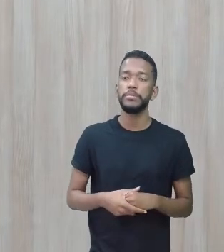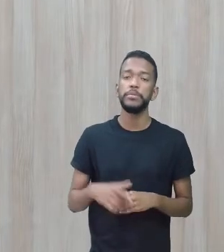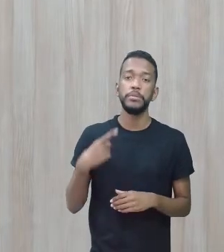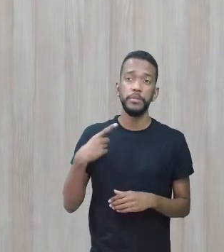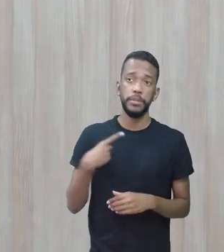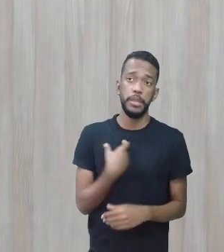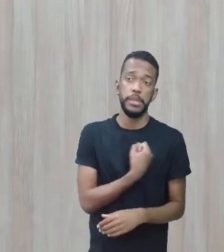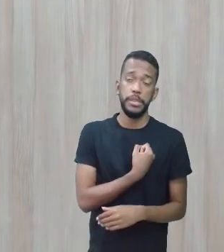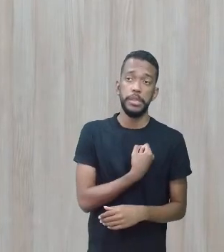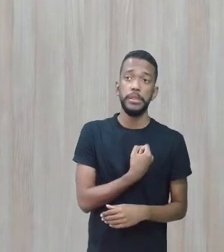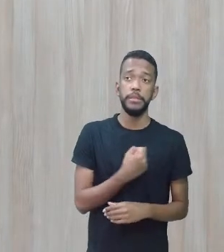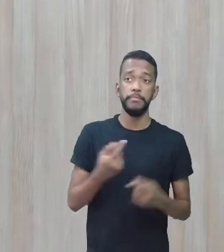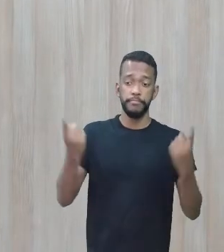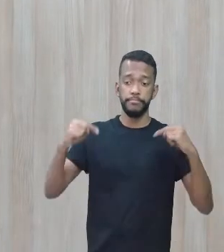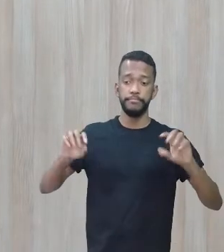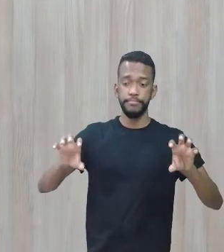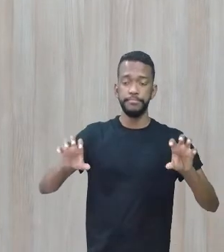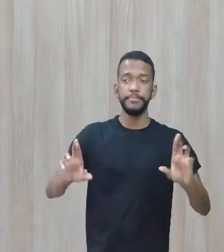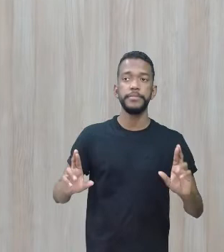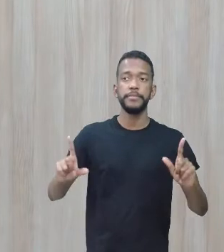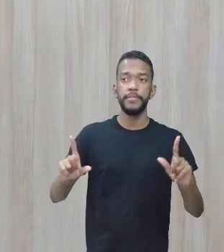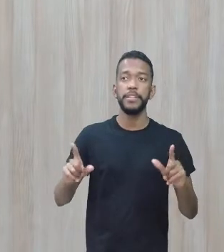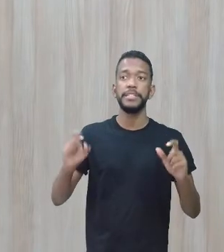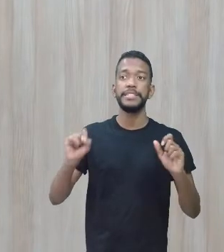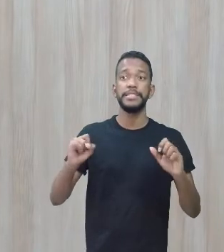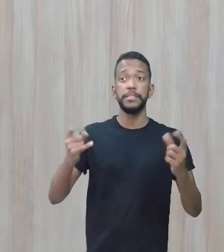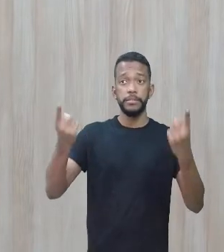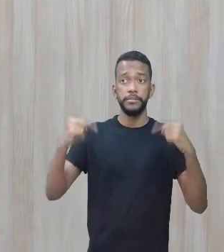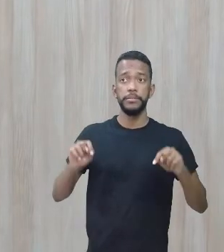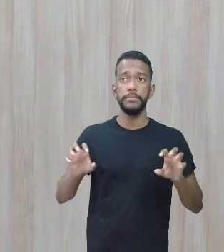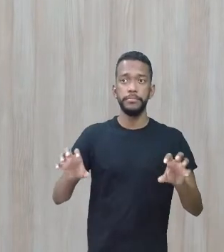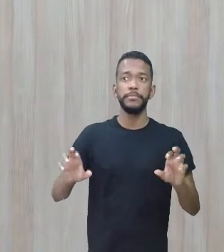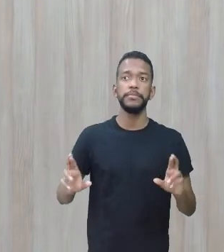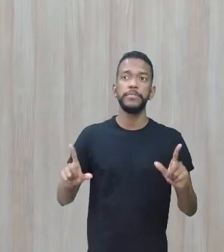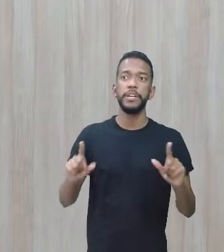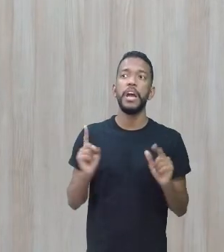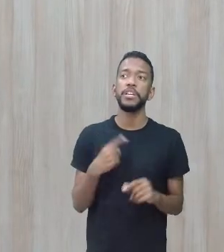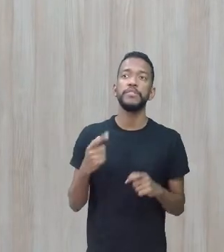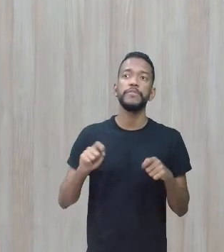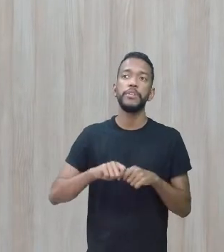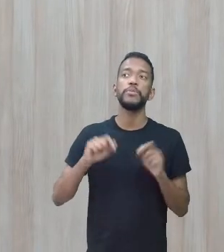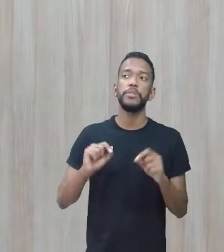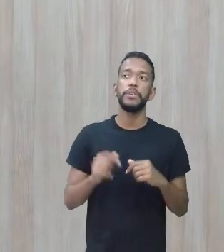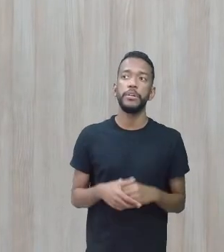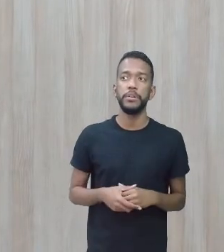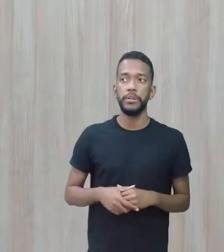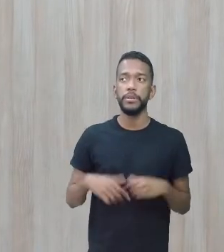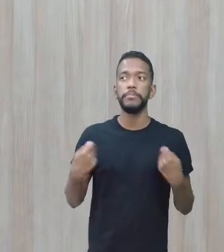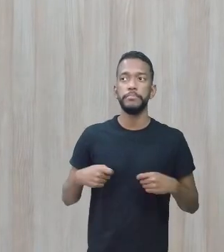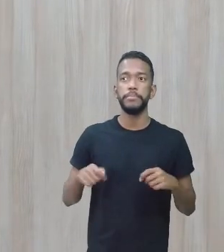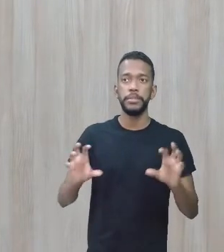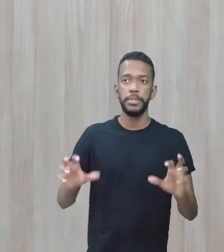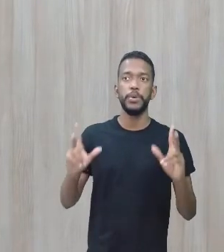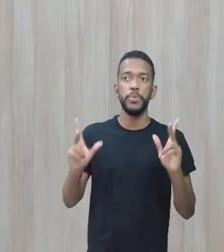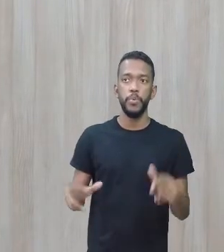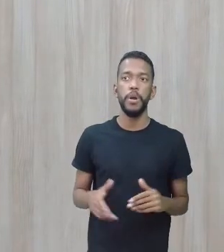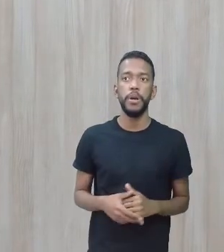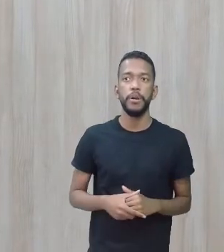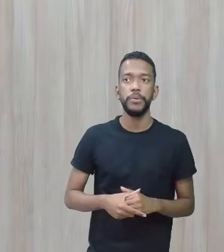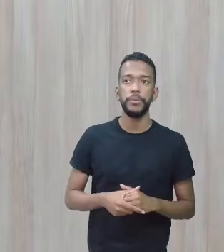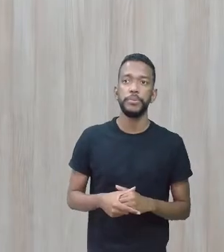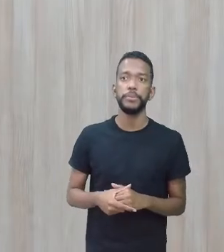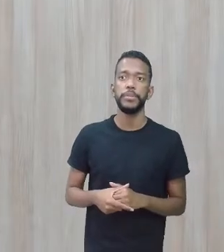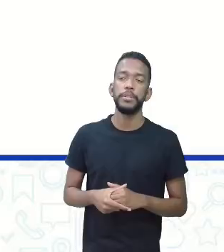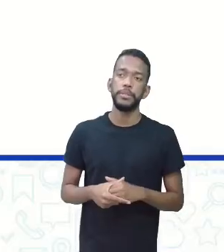Denominadores são diferentes, né? Quando os denominadores são diferentes, o que a gente faz? Tem que deixar idêntico, né, gente, para